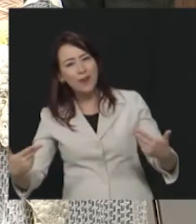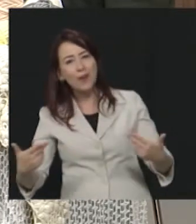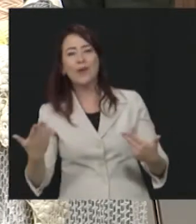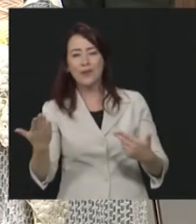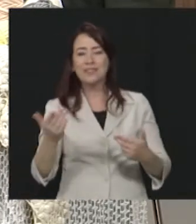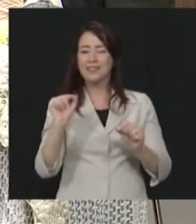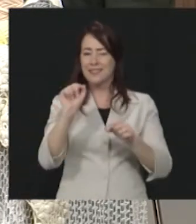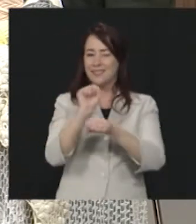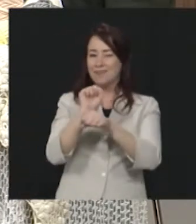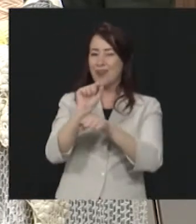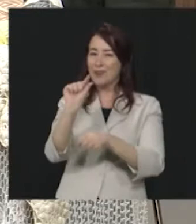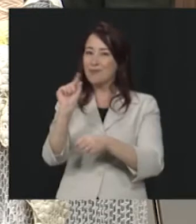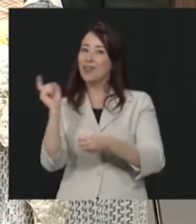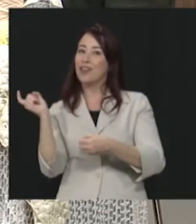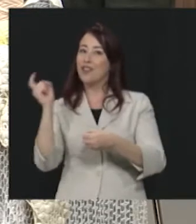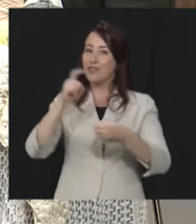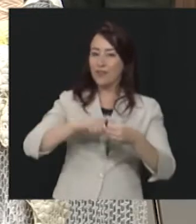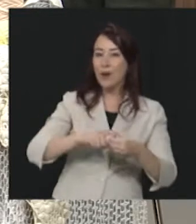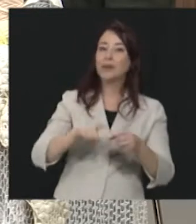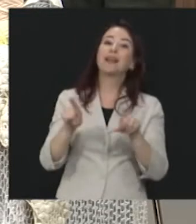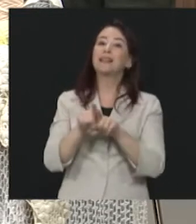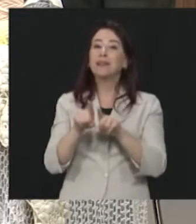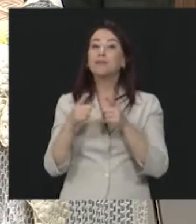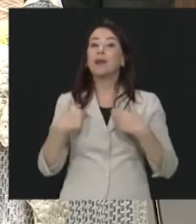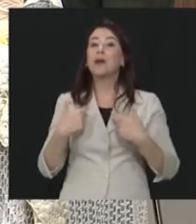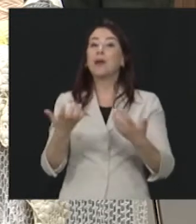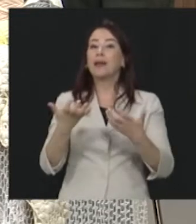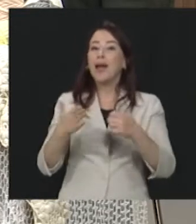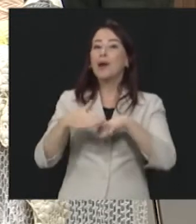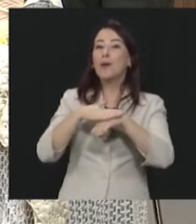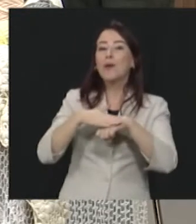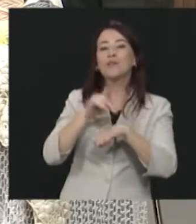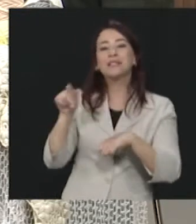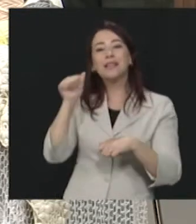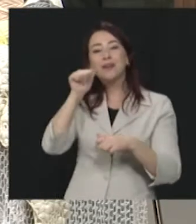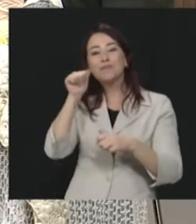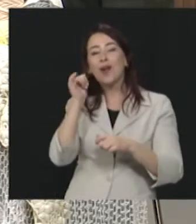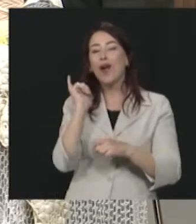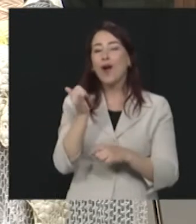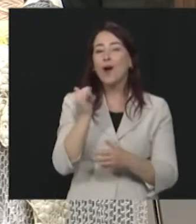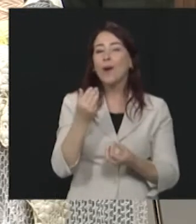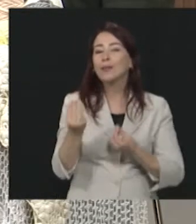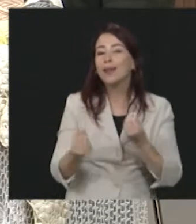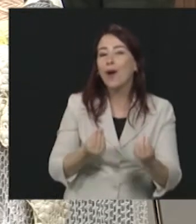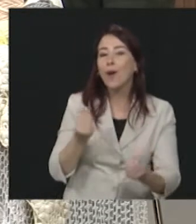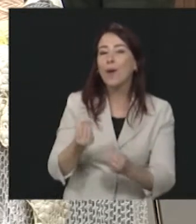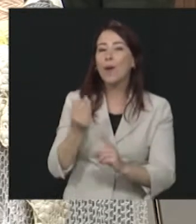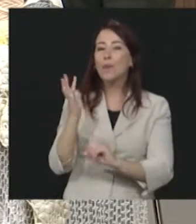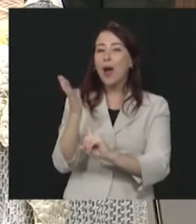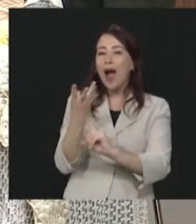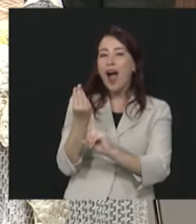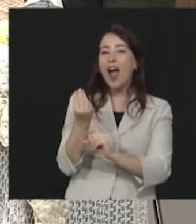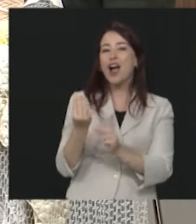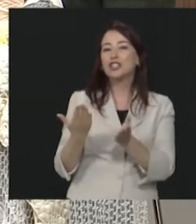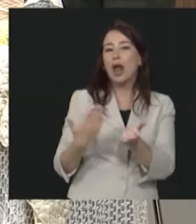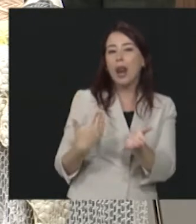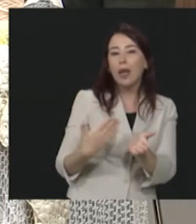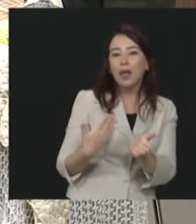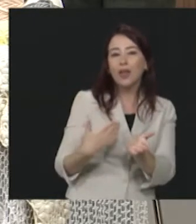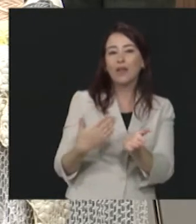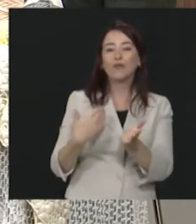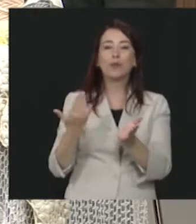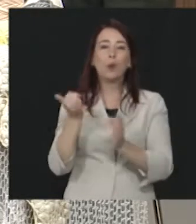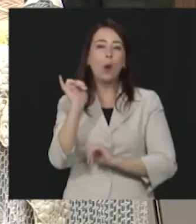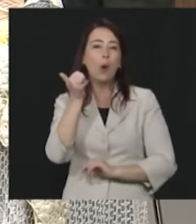gente volta rapidinho e eu quero conversar mais um pouquinho com a dona Anitta para contar a história aí desse livro em que ela